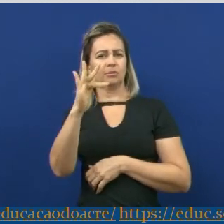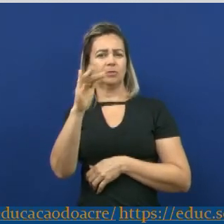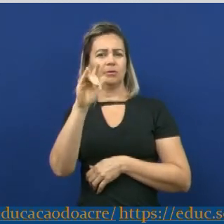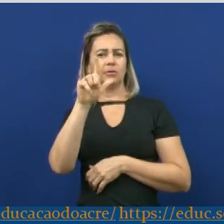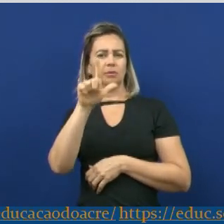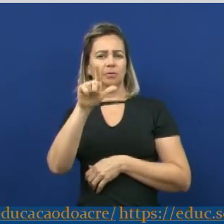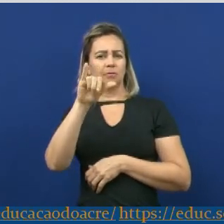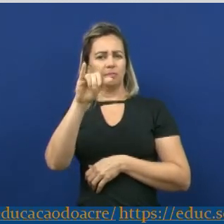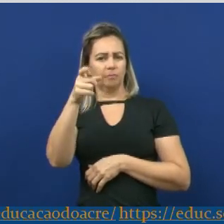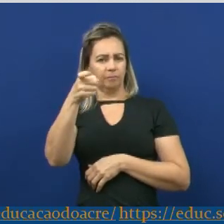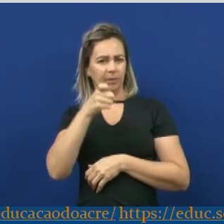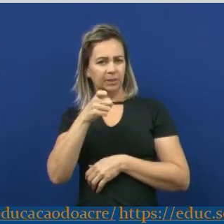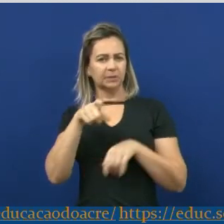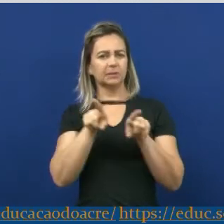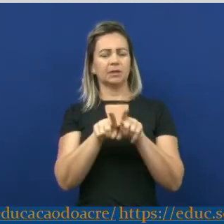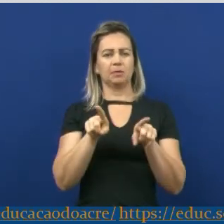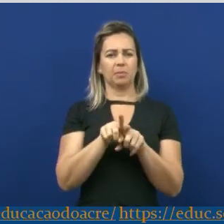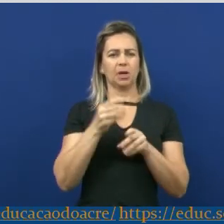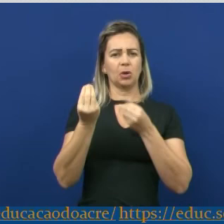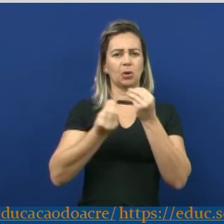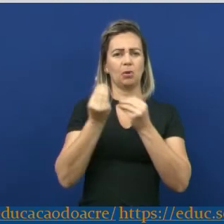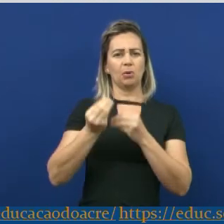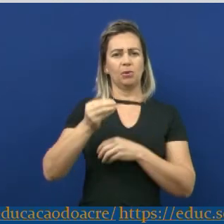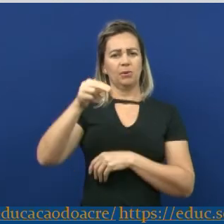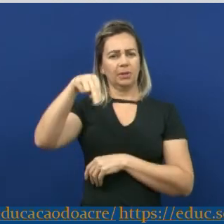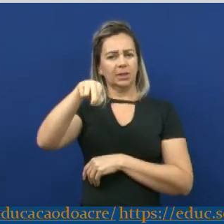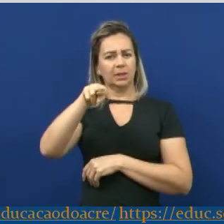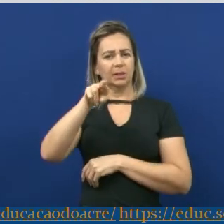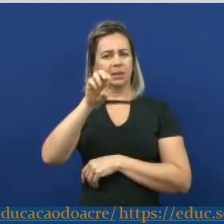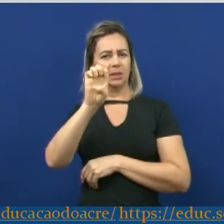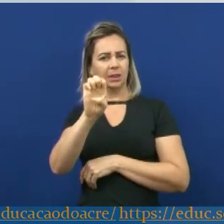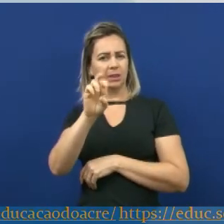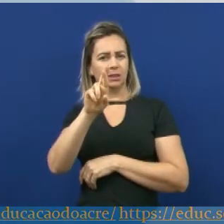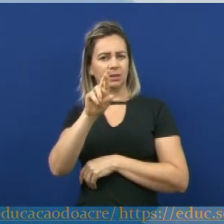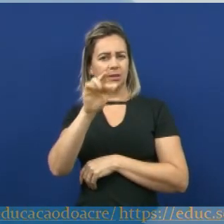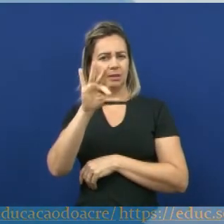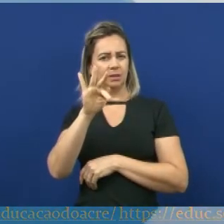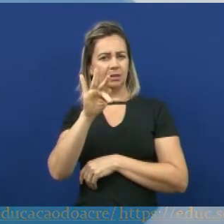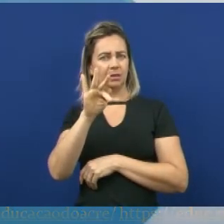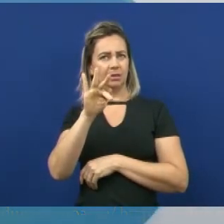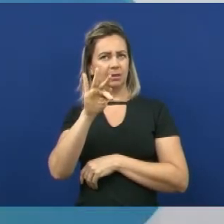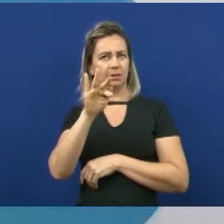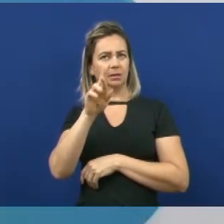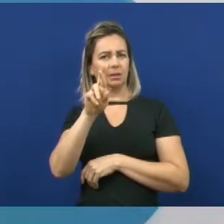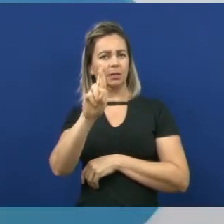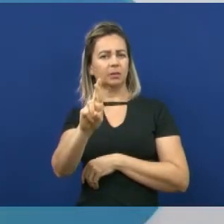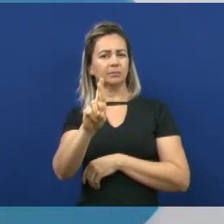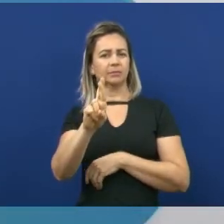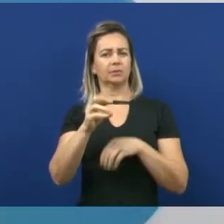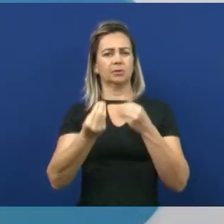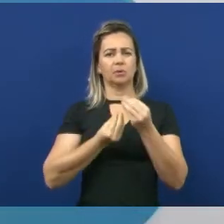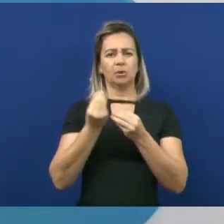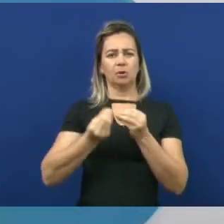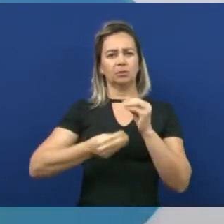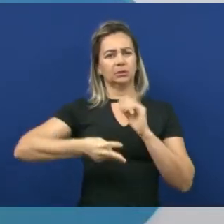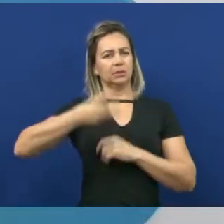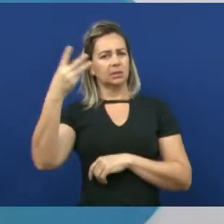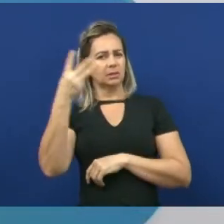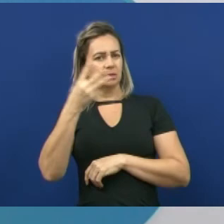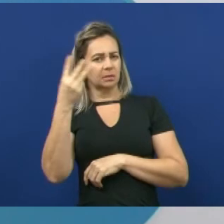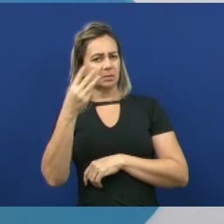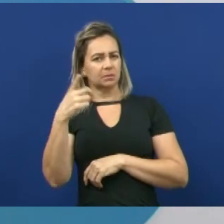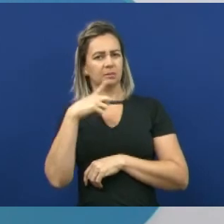chamada Merli. É o primeiro episódio da terceira temporada disponível na Netflix.